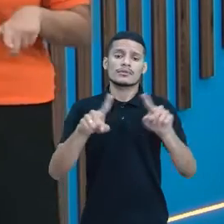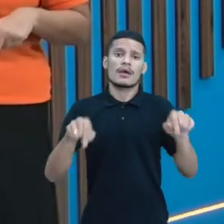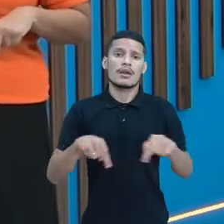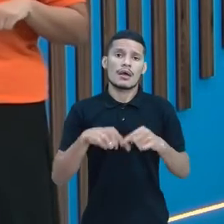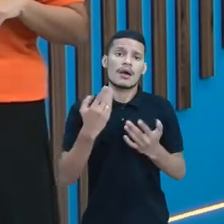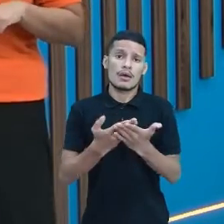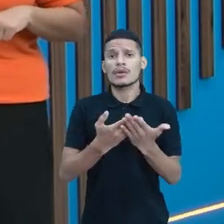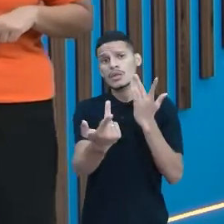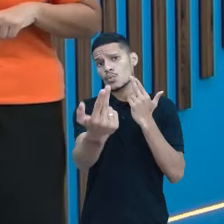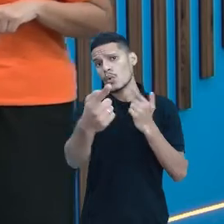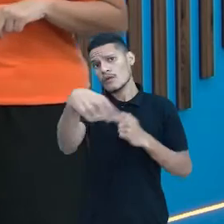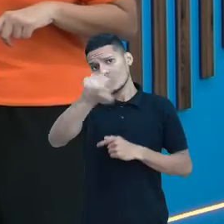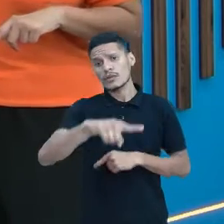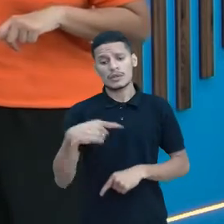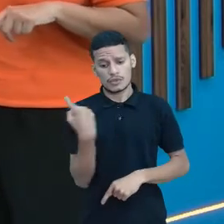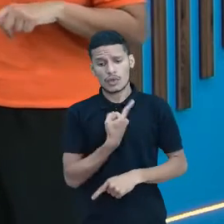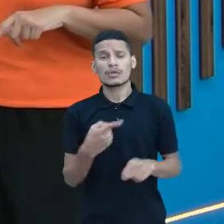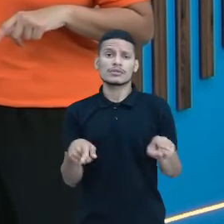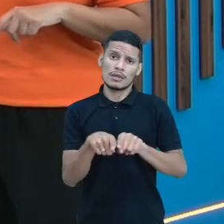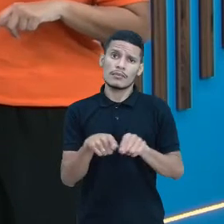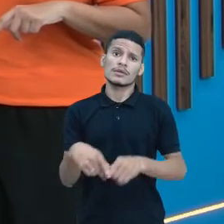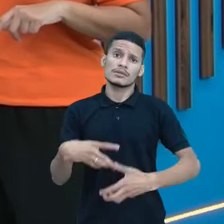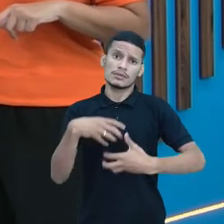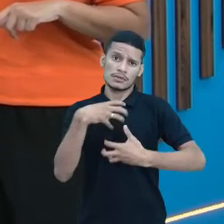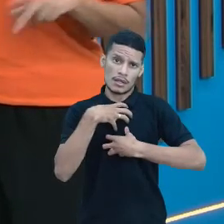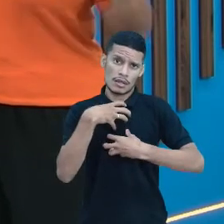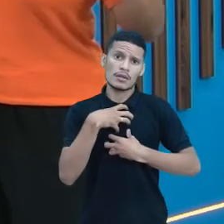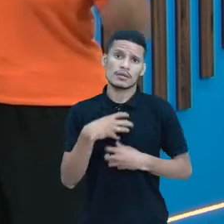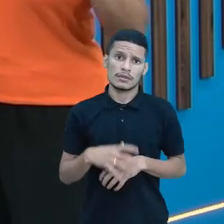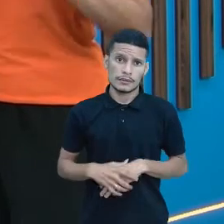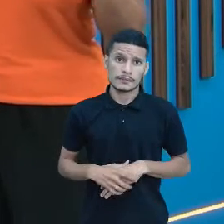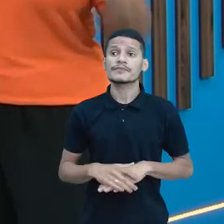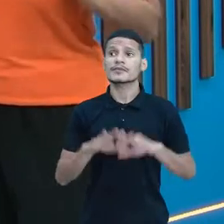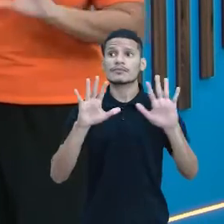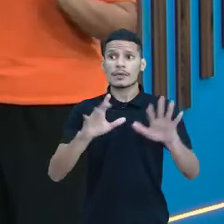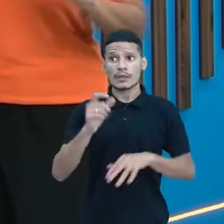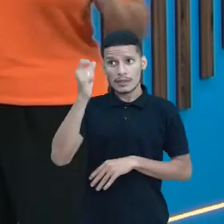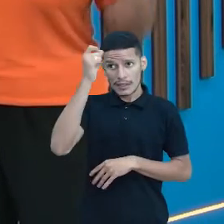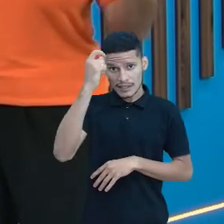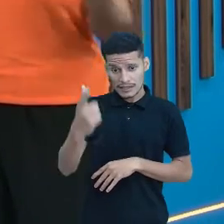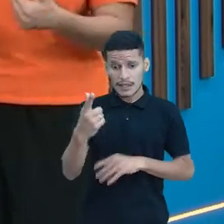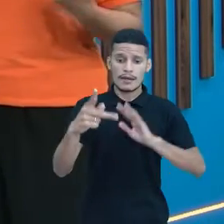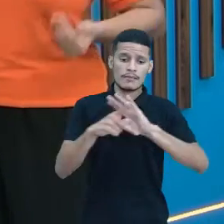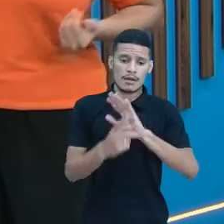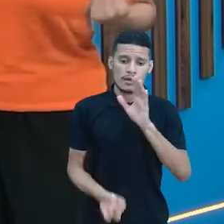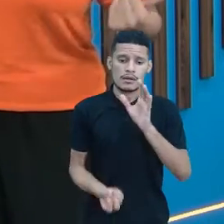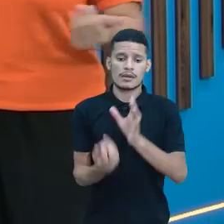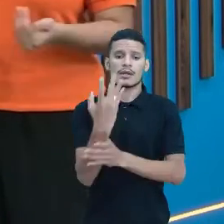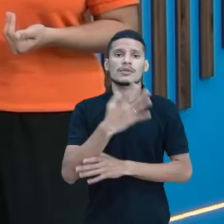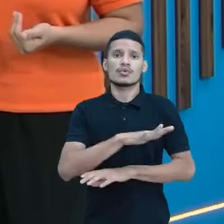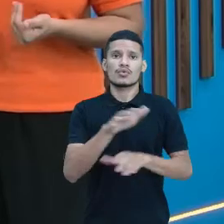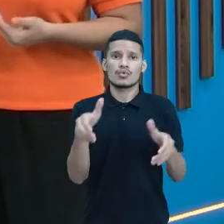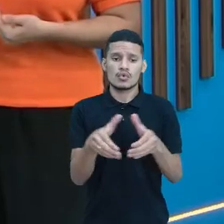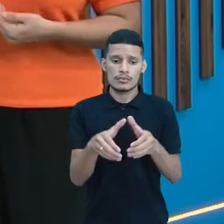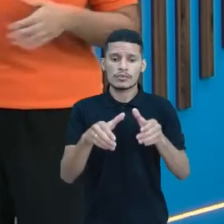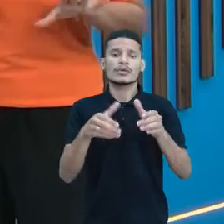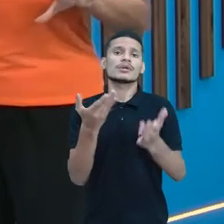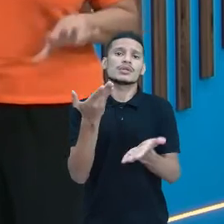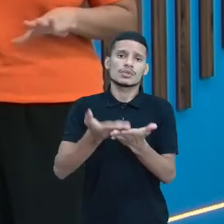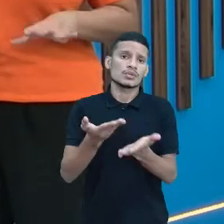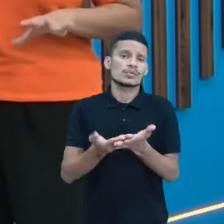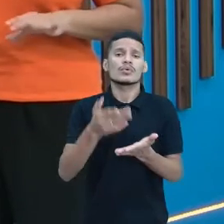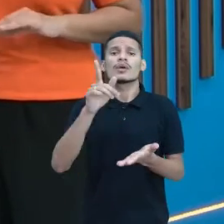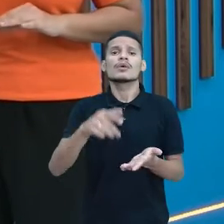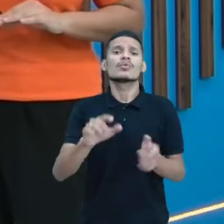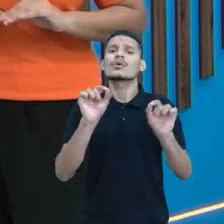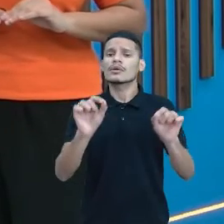falta também para a gente. E essa ideia dessa criação de grupos de estudos é um